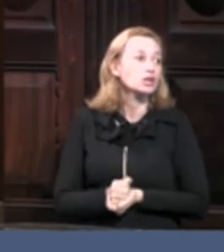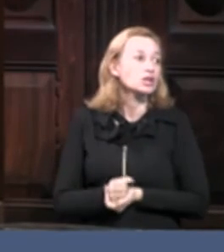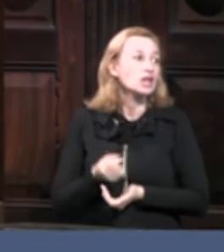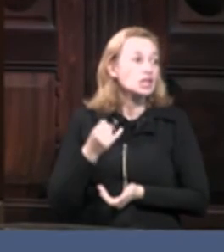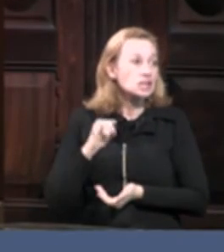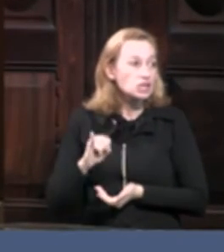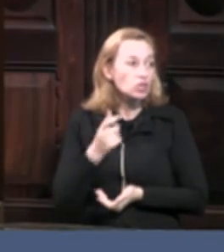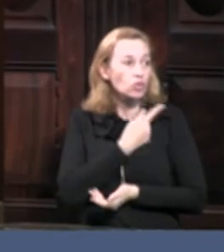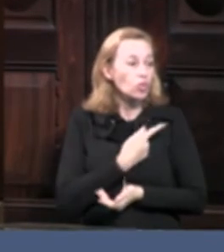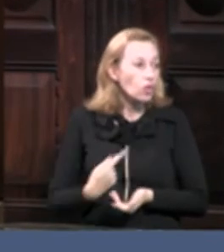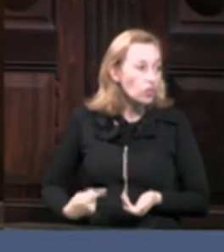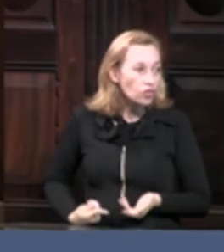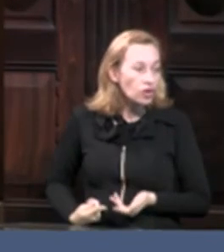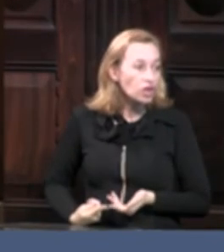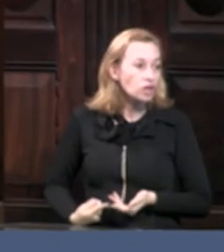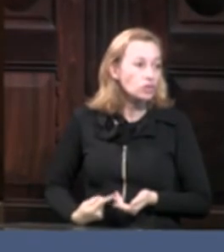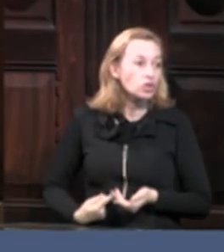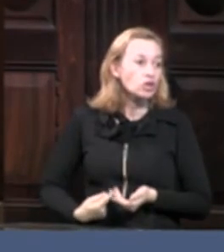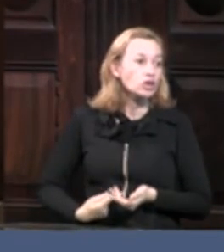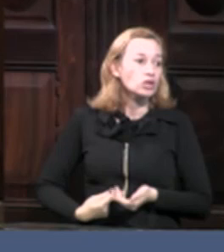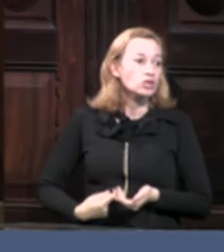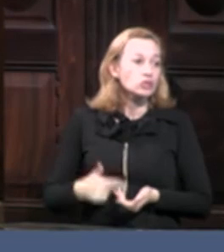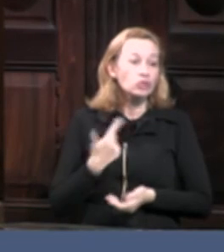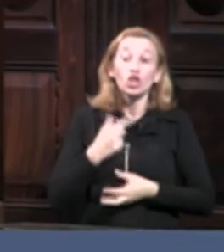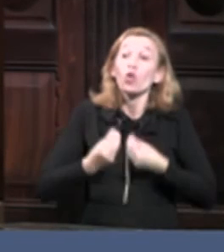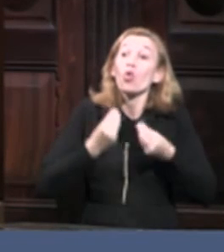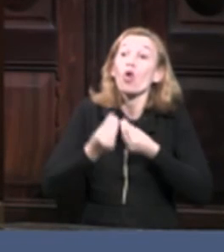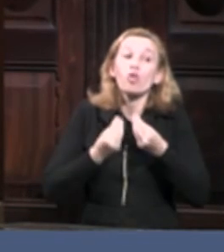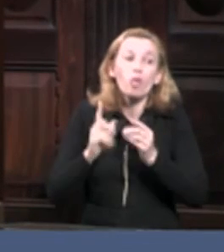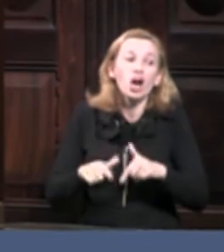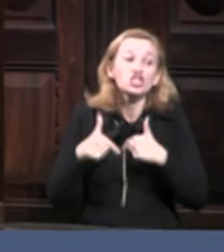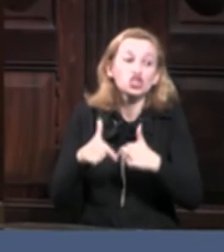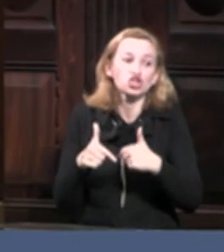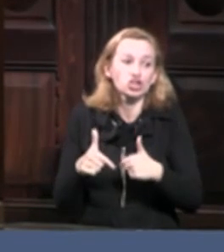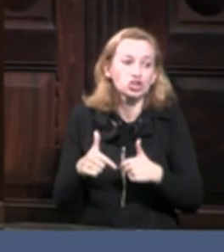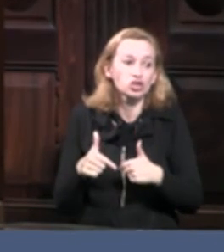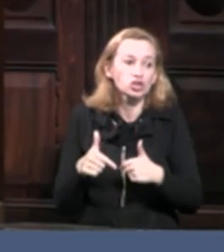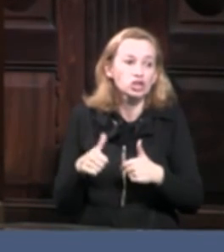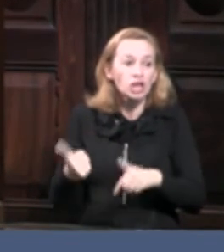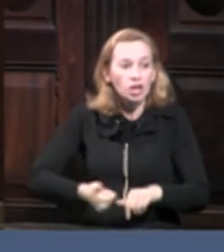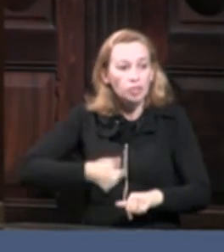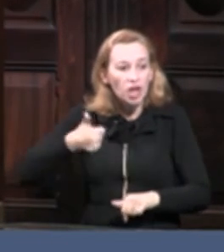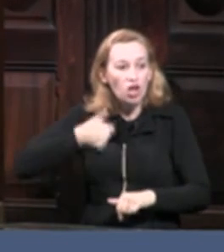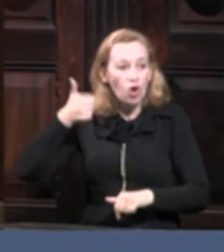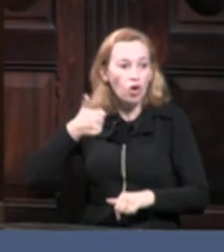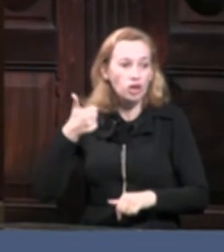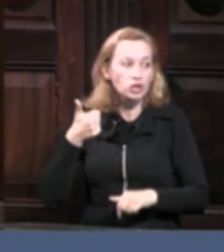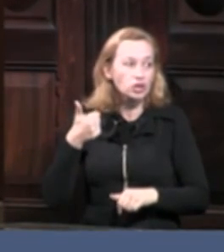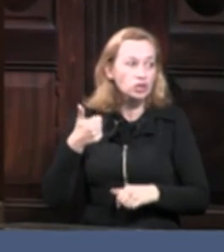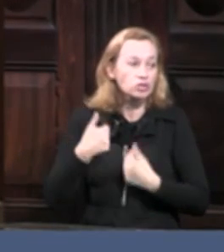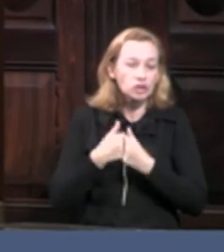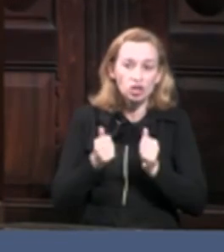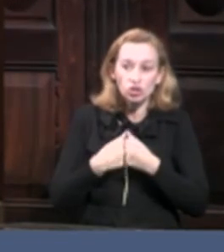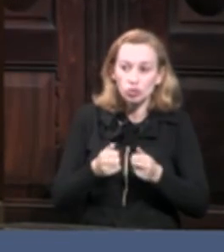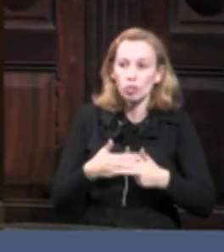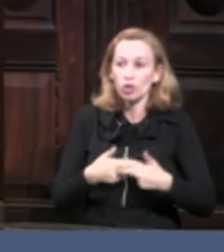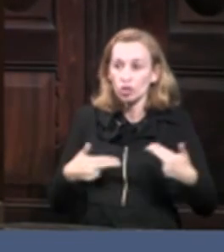esse governo não tem condições de tomar uma medida que melhore o transporte público, tamanho